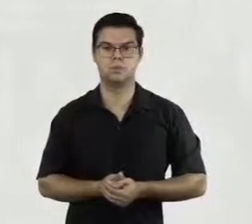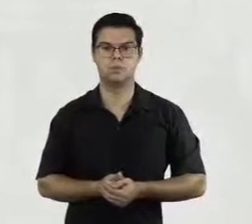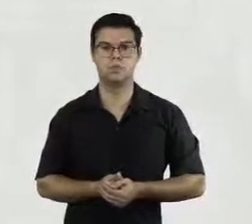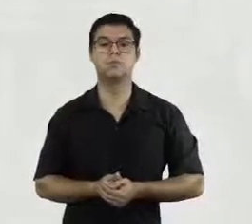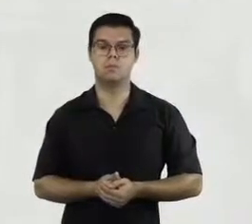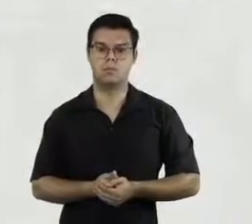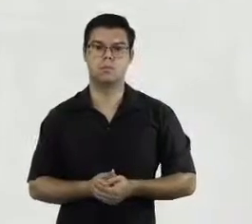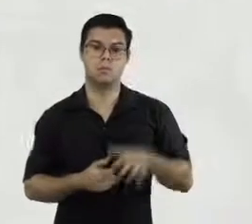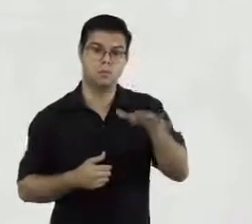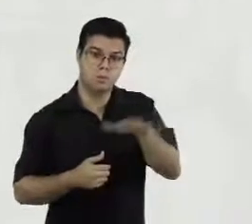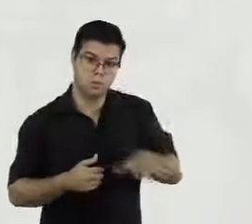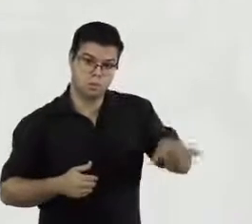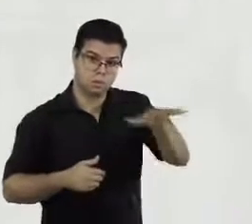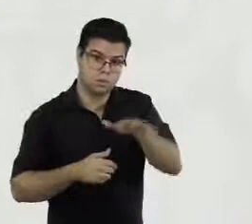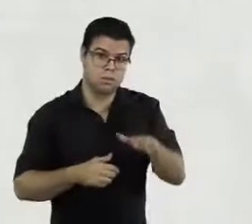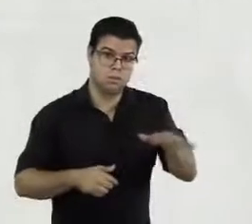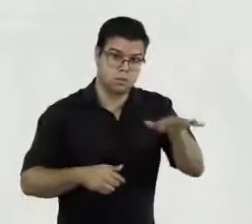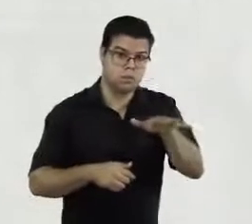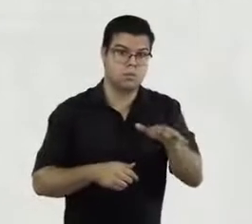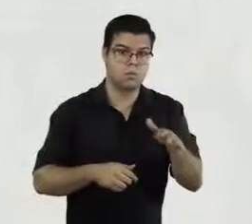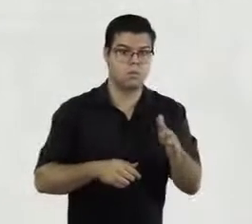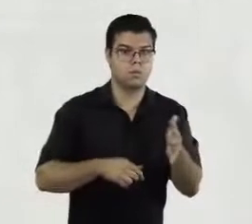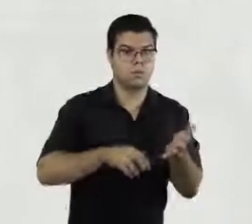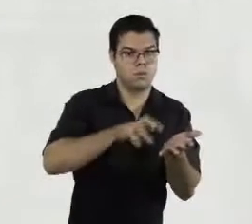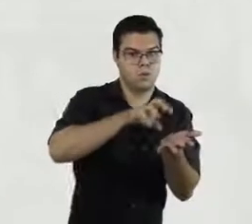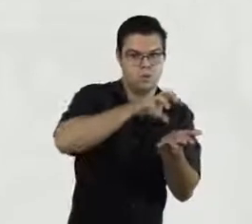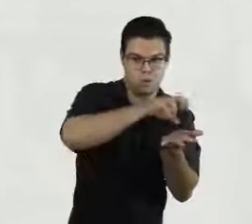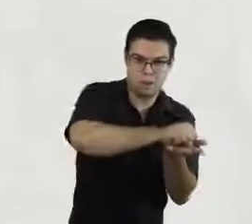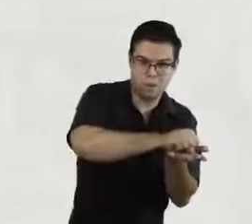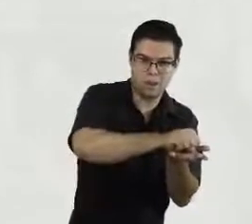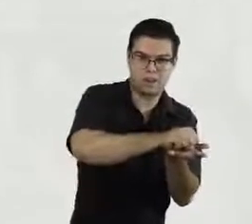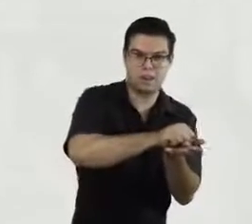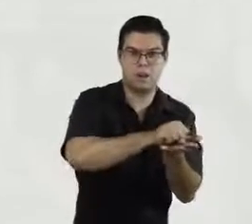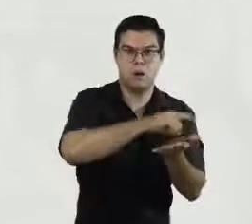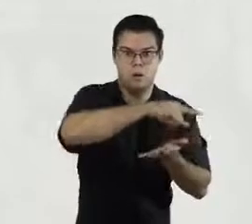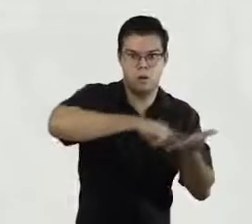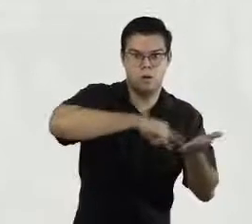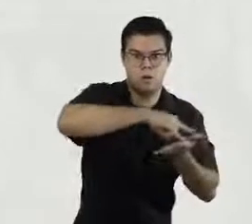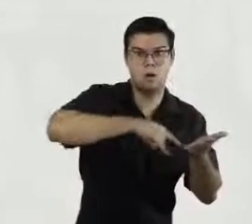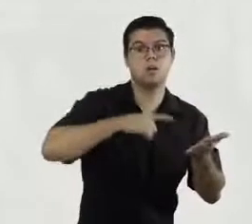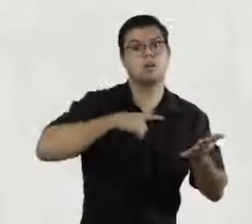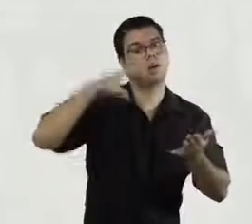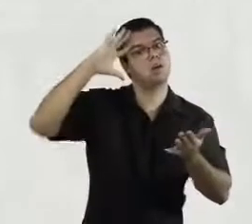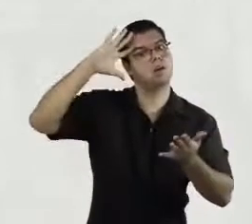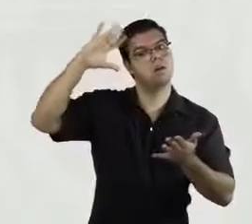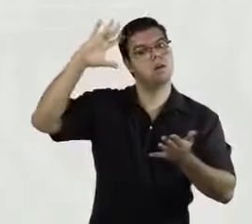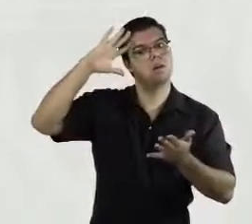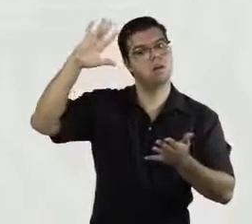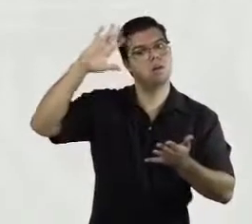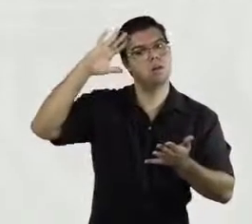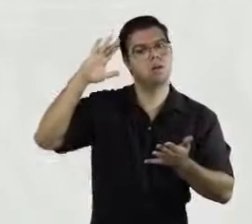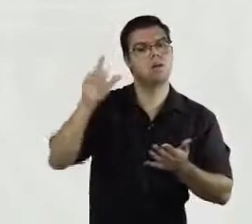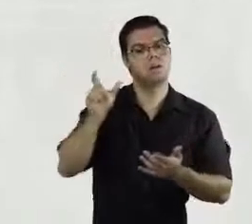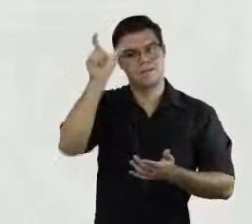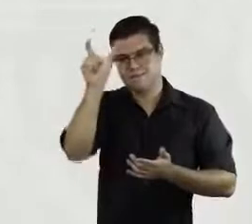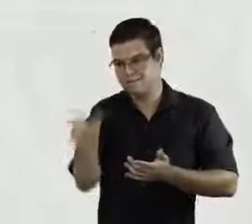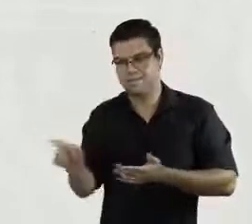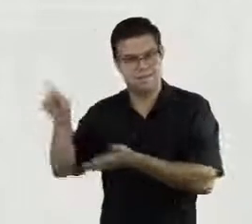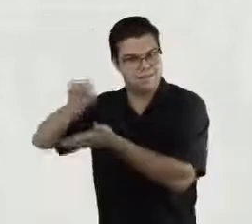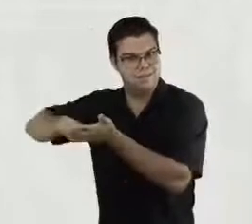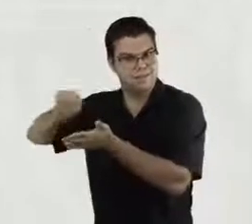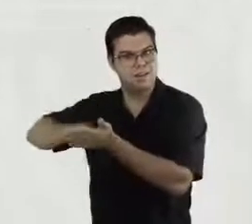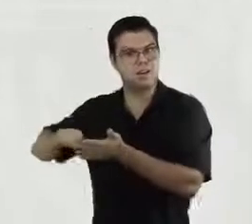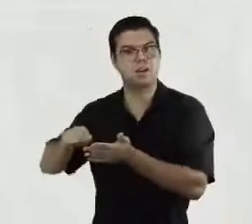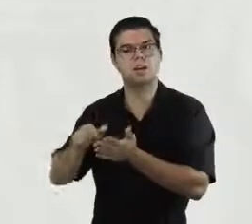Na esfera documental, a gente tem a concepção da documentação, de Paul Autrey e Henri Lafontaine,